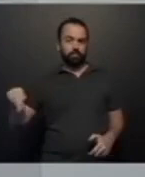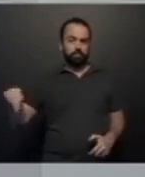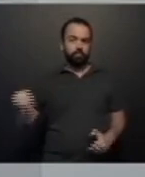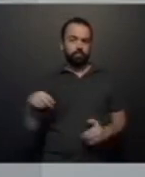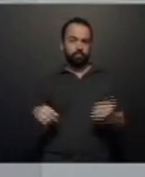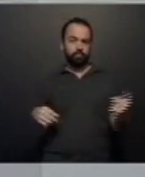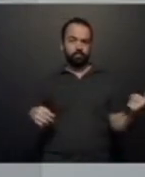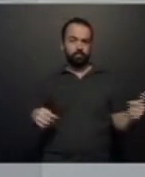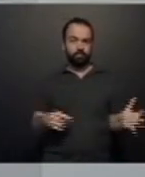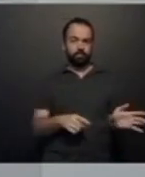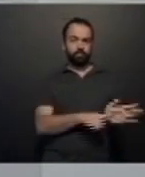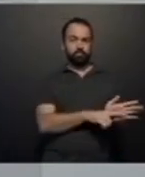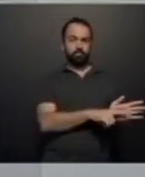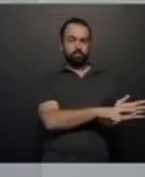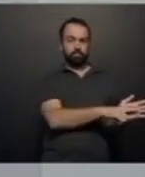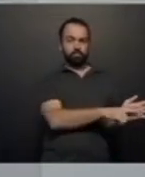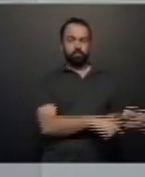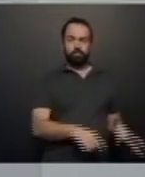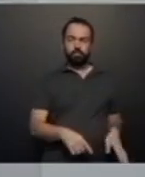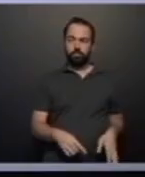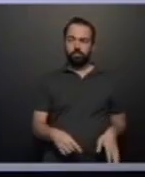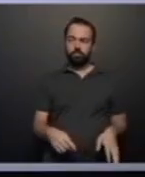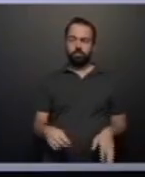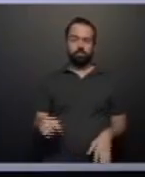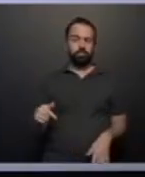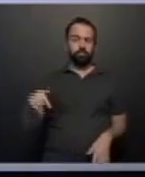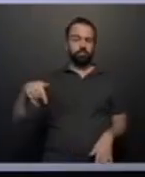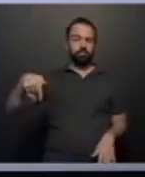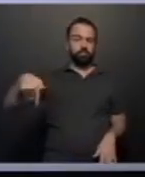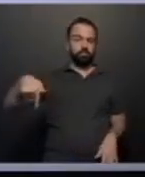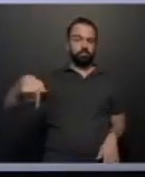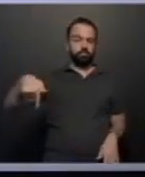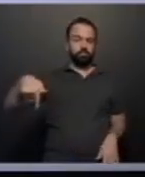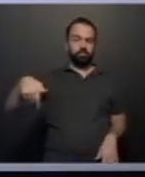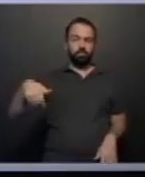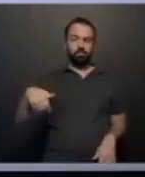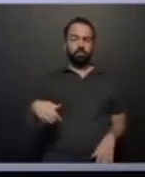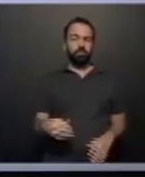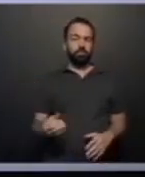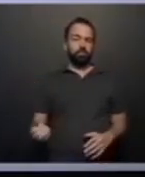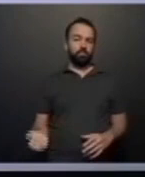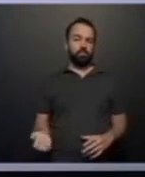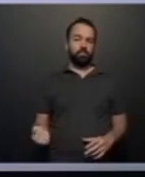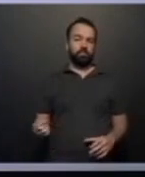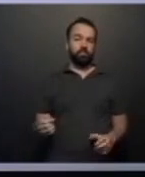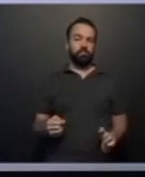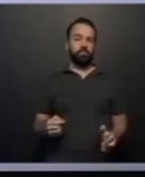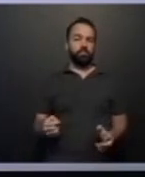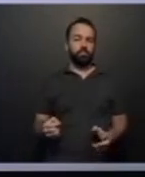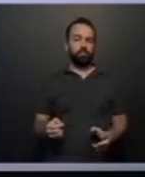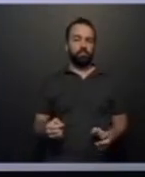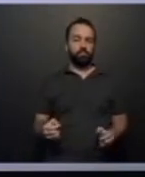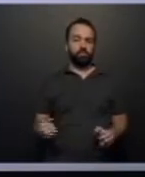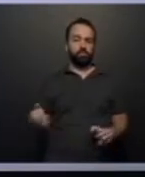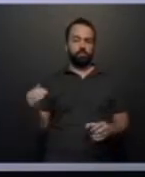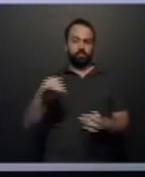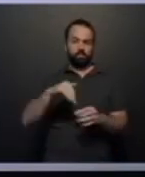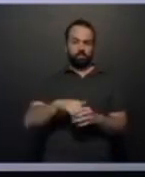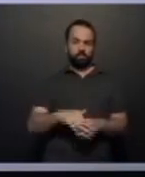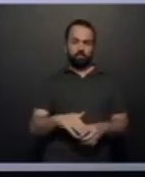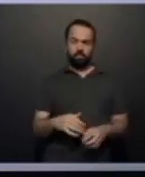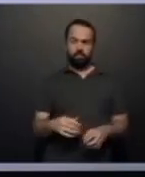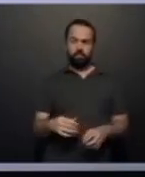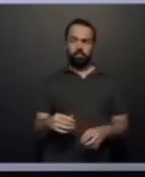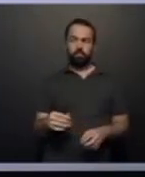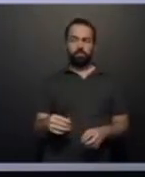Temos aí o conjunto dos números racionais. Agora entra um outro tipo de número, que são os números